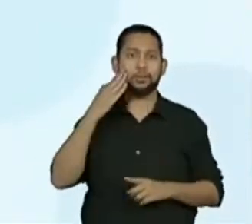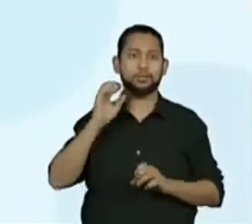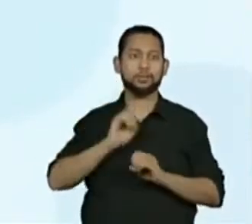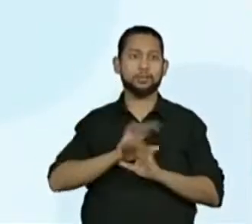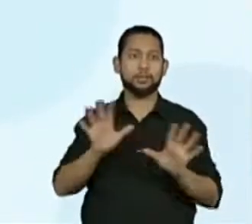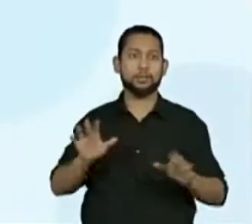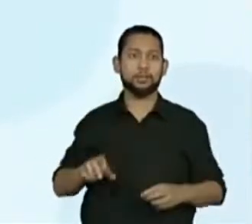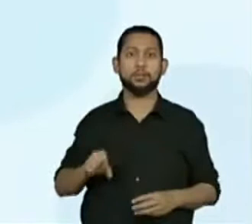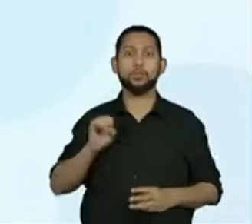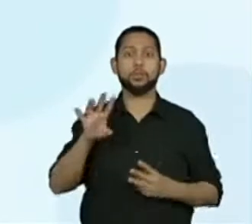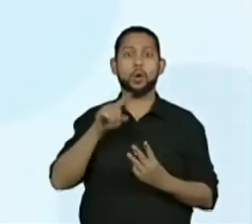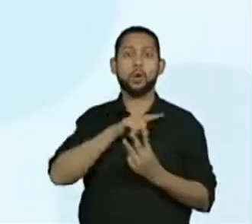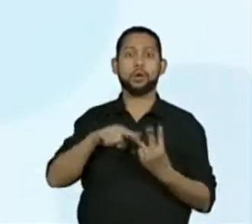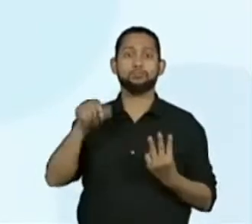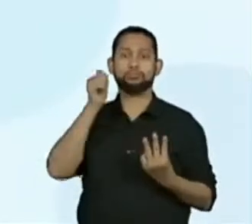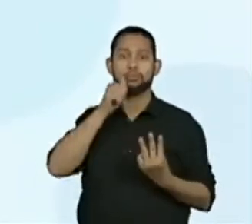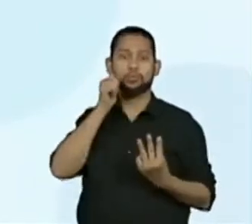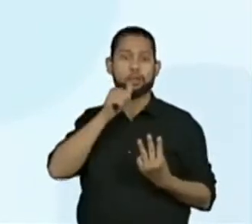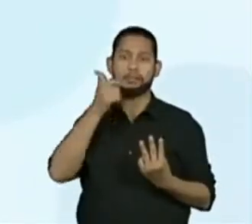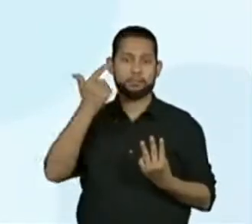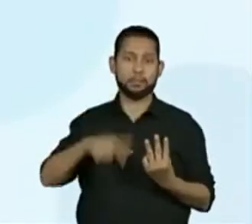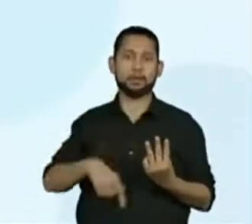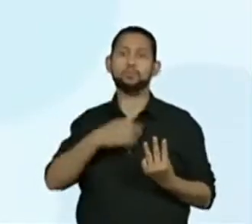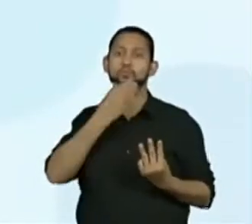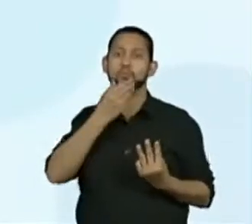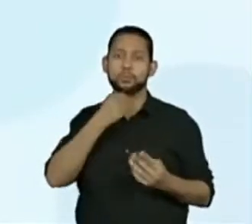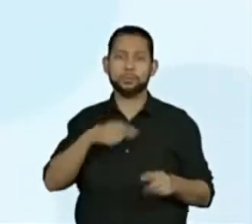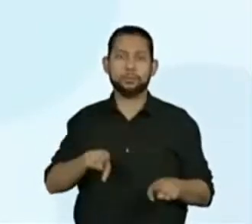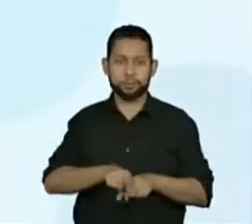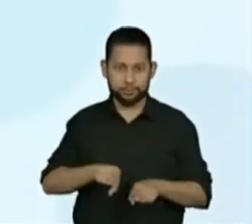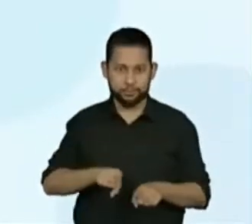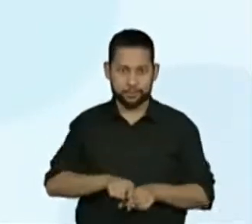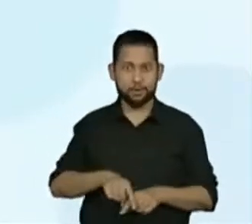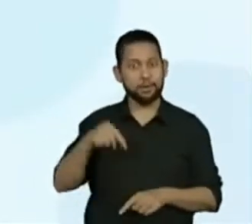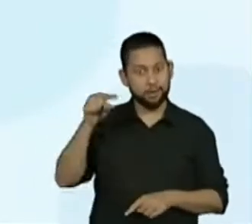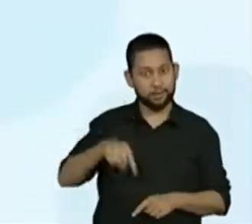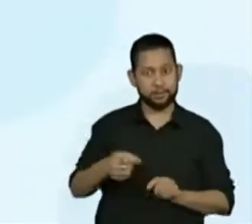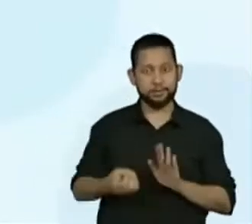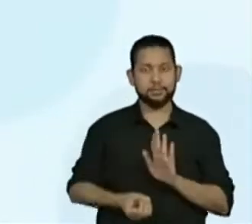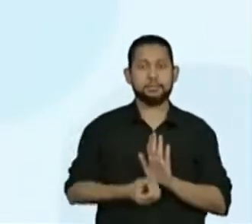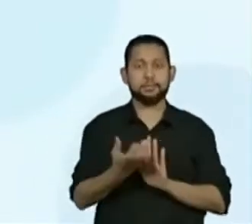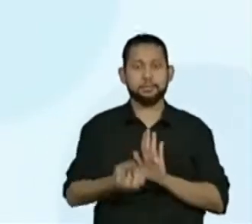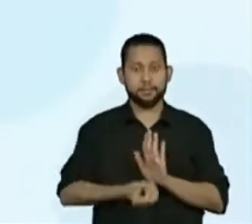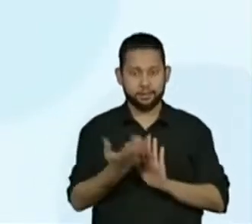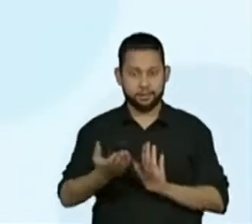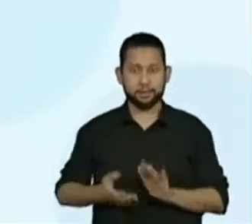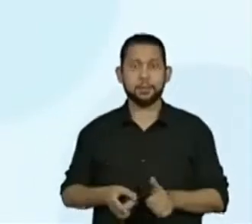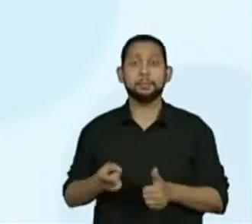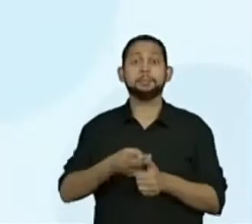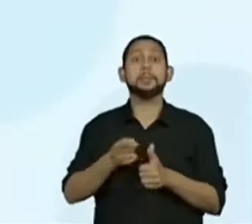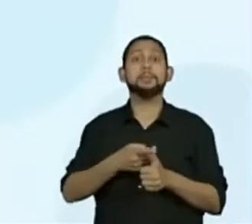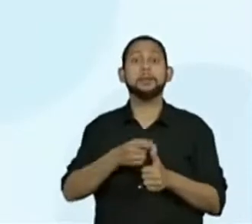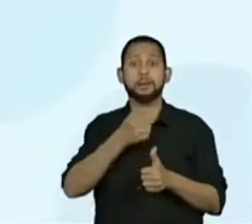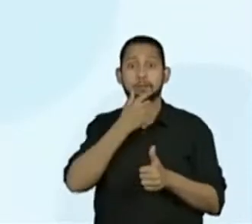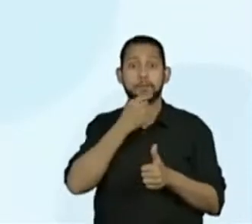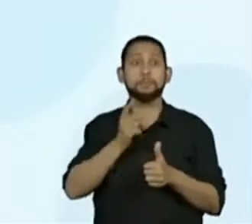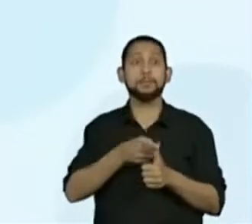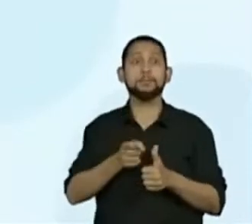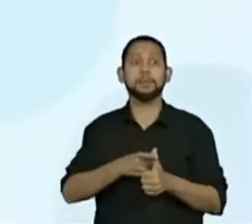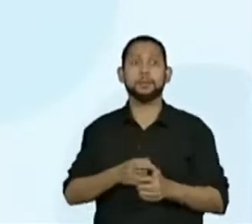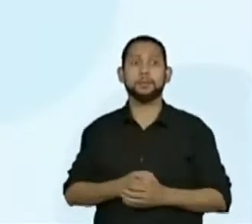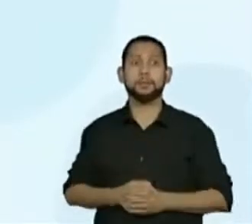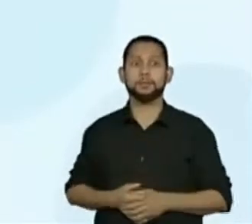não são só mulheres apresentadores do nosso primeiro apresentação